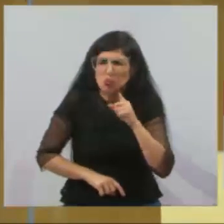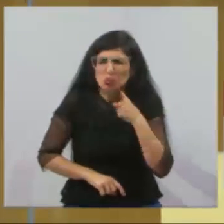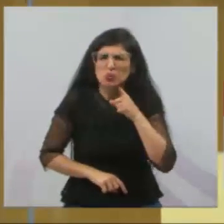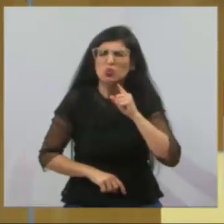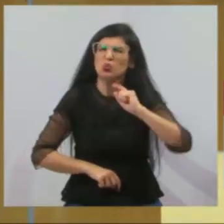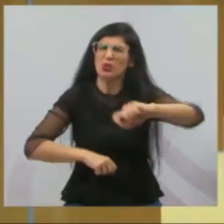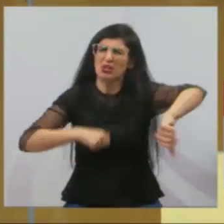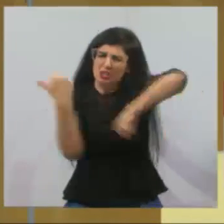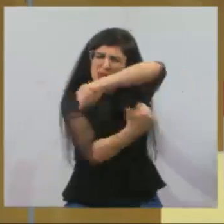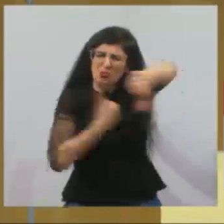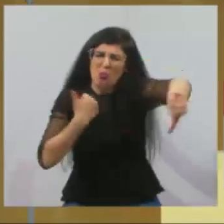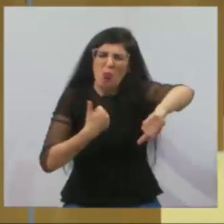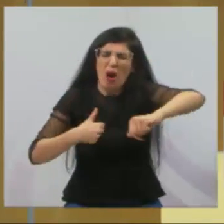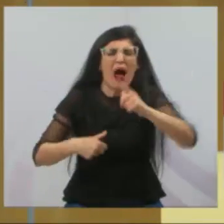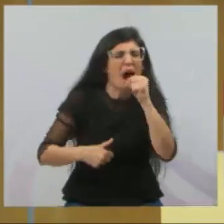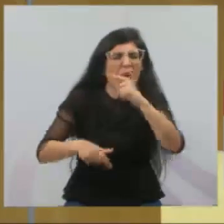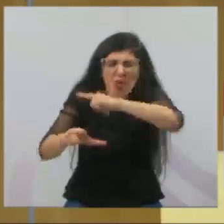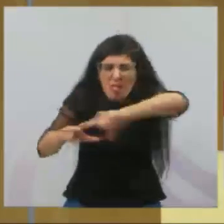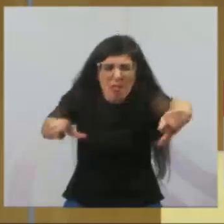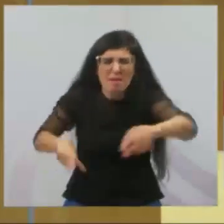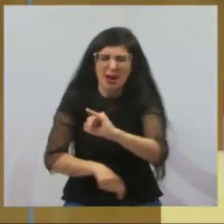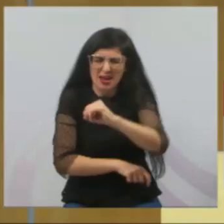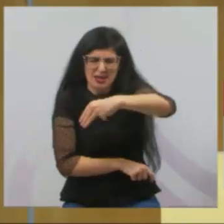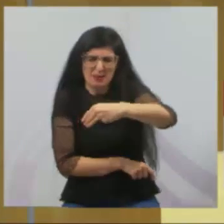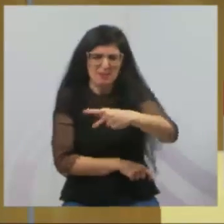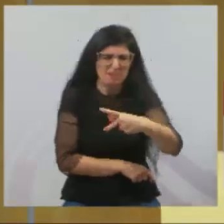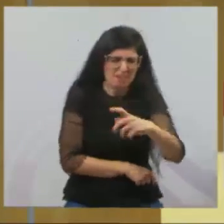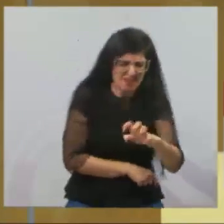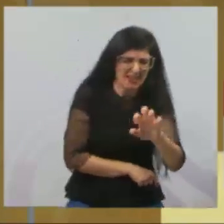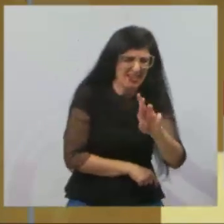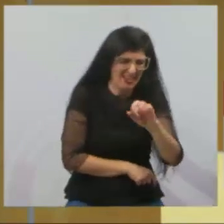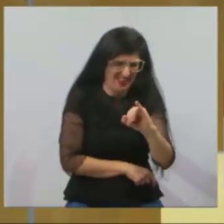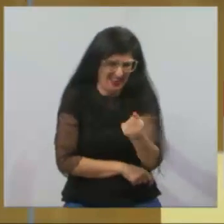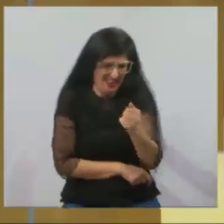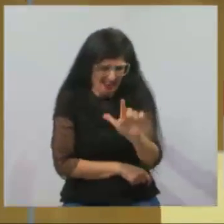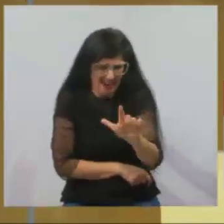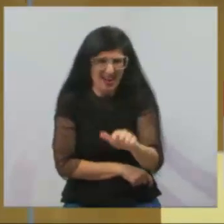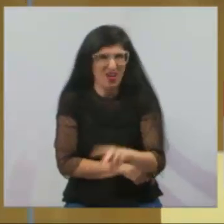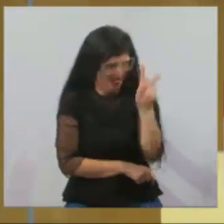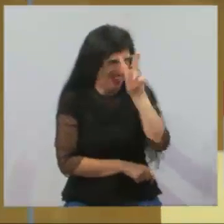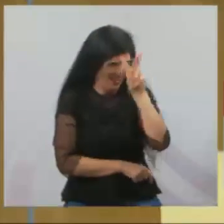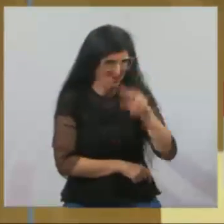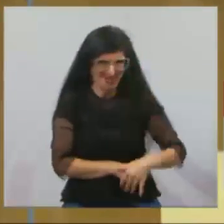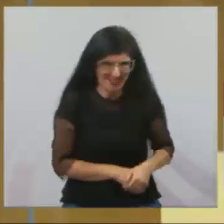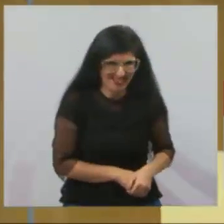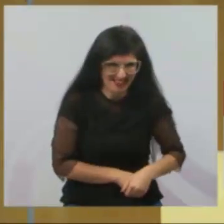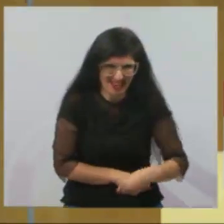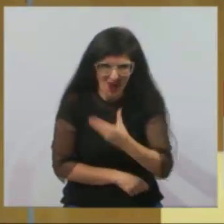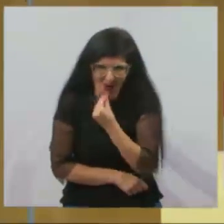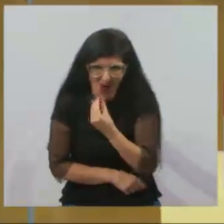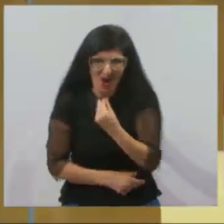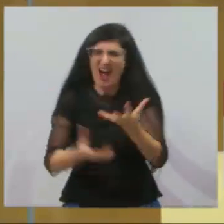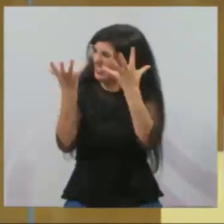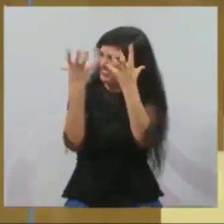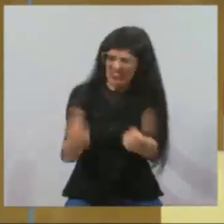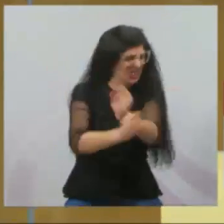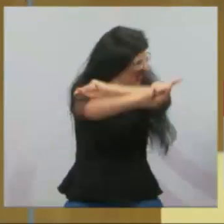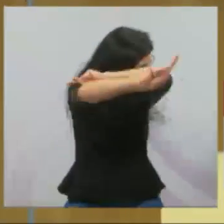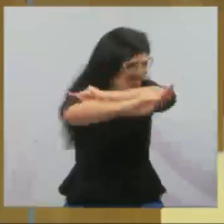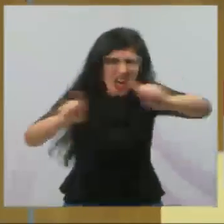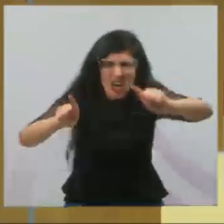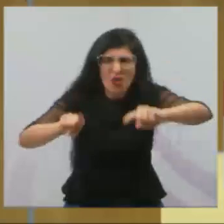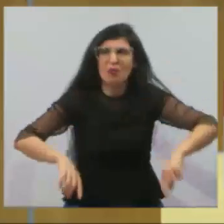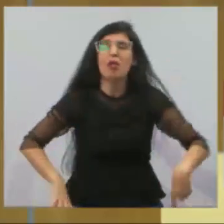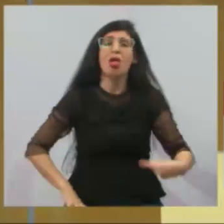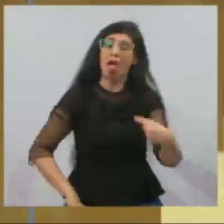Imperial. Todo mundo se lembra disso? Ele contrariou, ele peitou. E